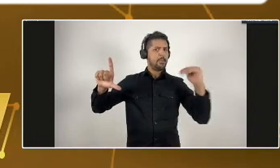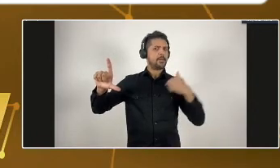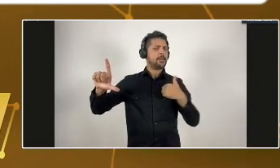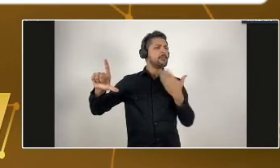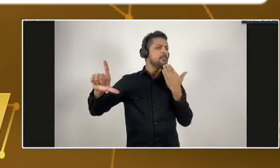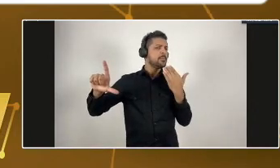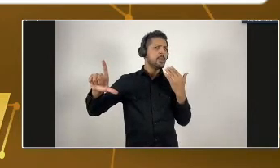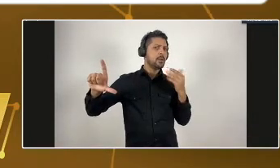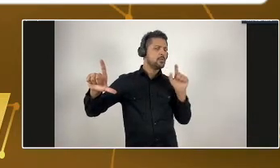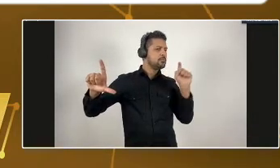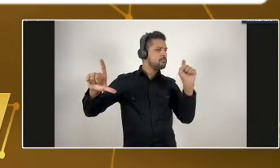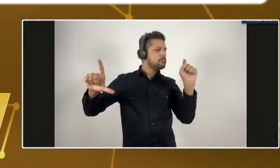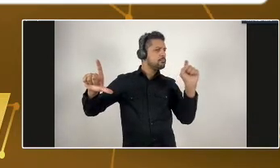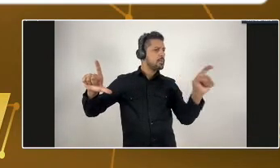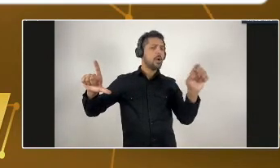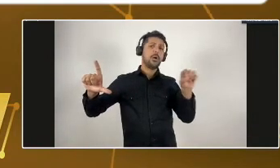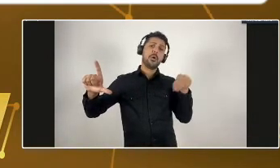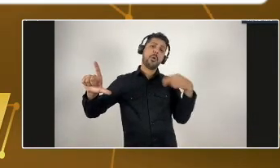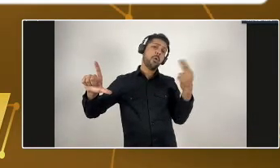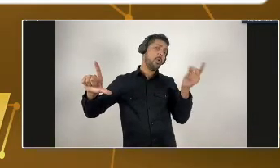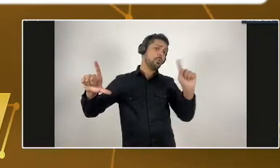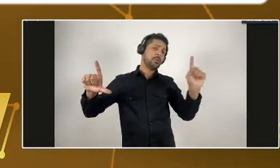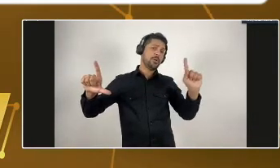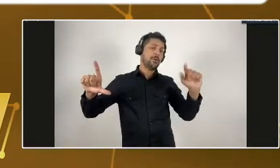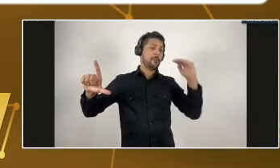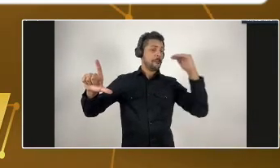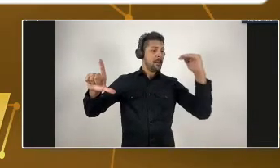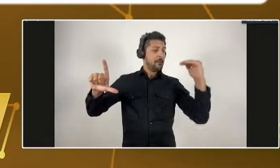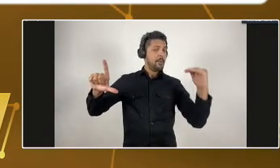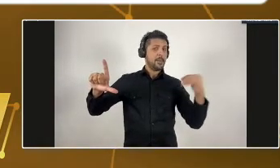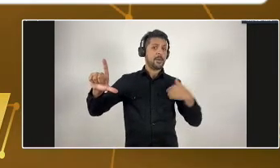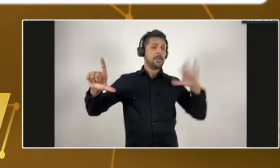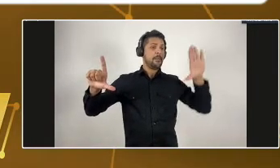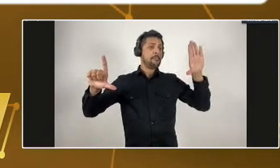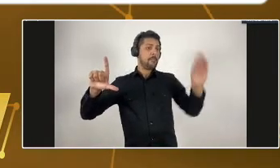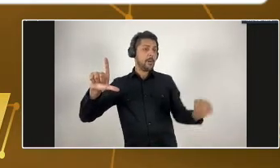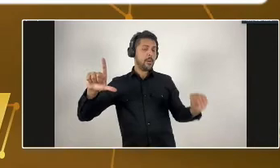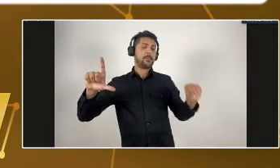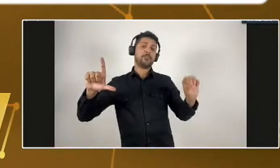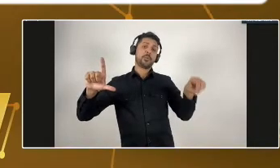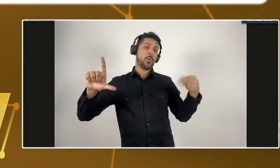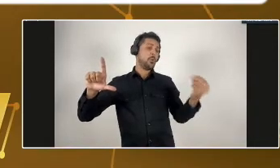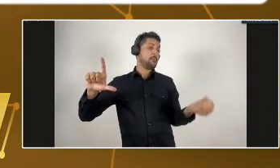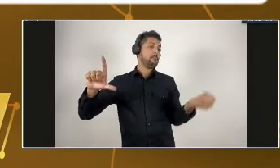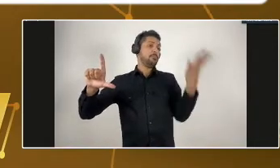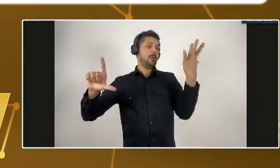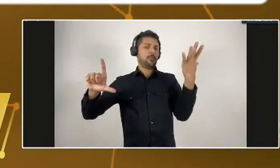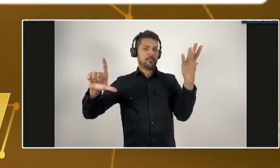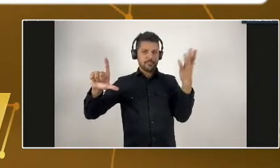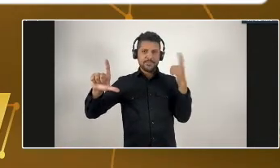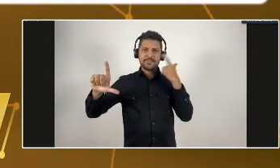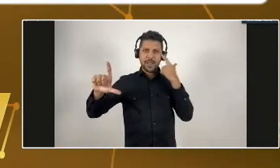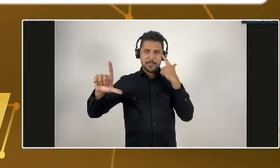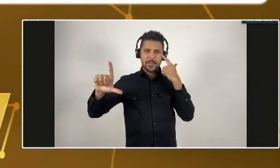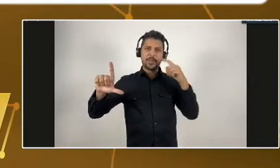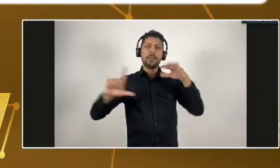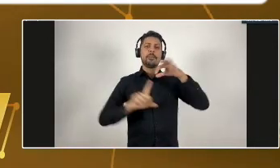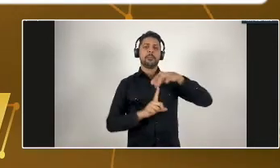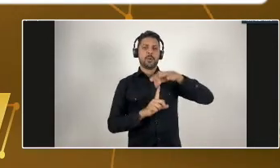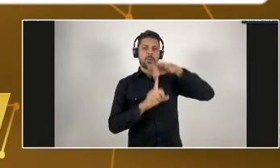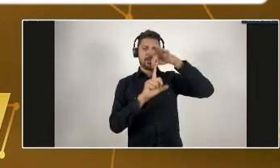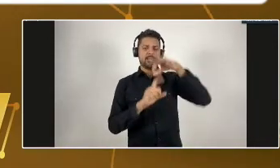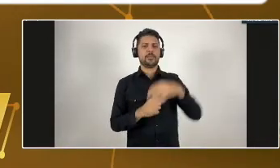não. Então, vai depender muito do que eu tenho naquele momento, o que é prioridade para mim. Eu também tenho uma lista